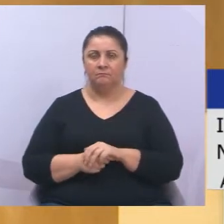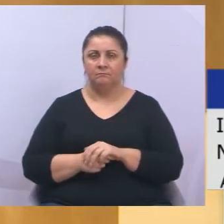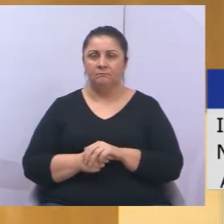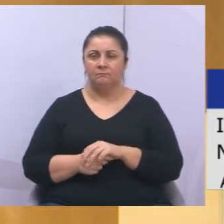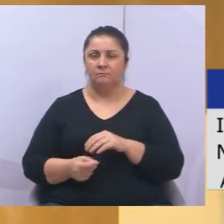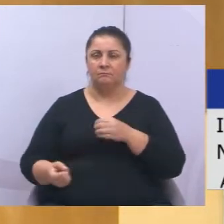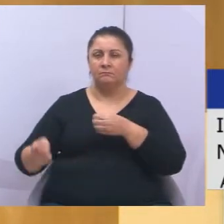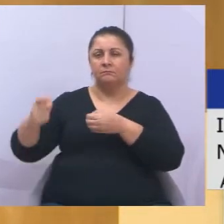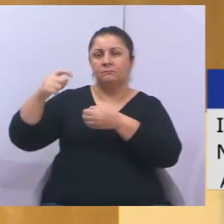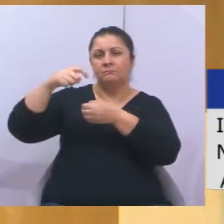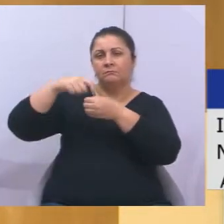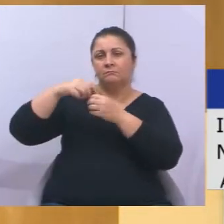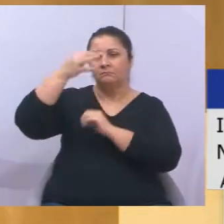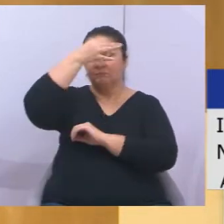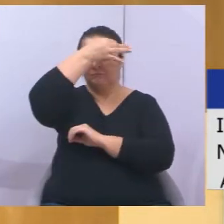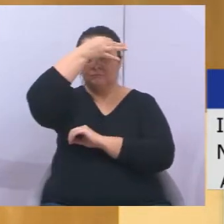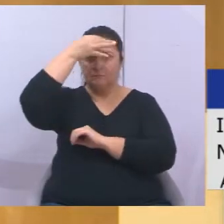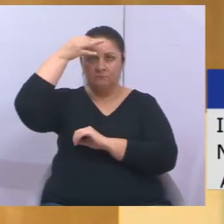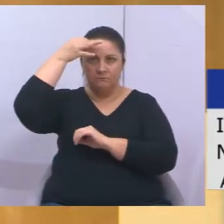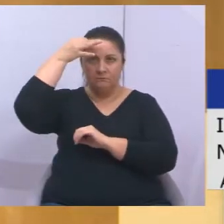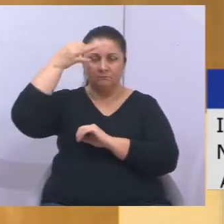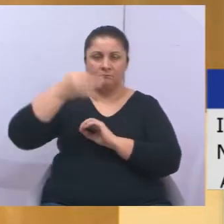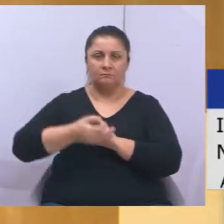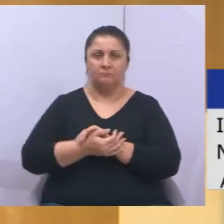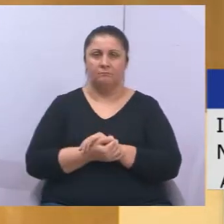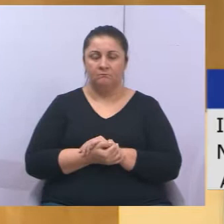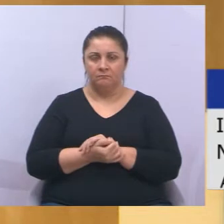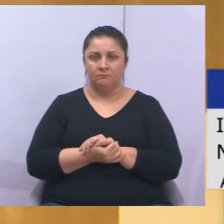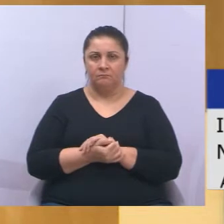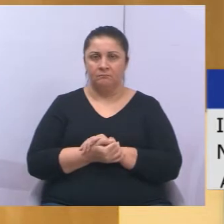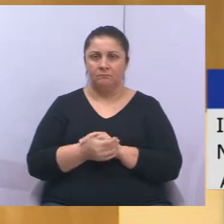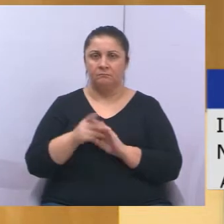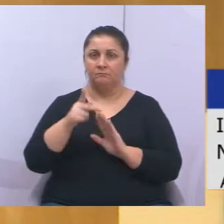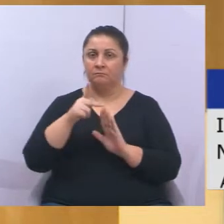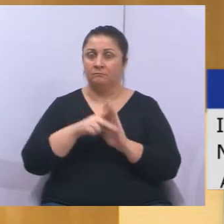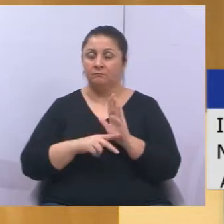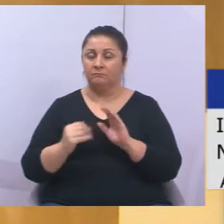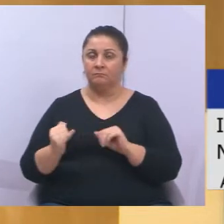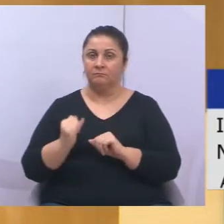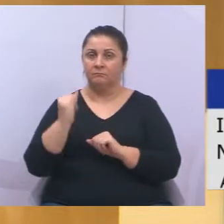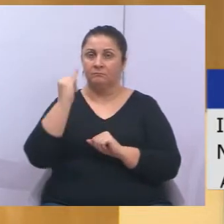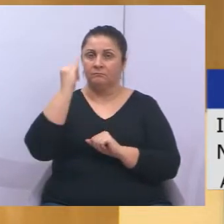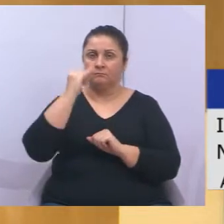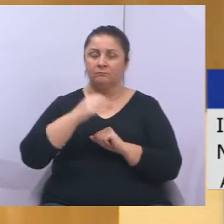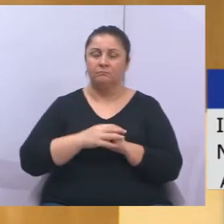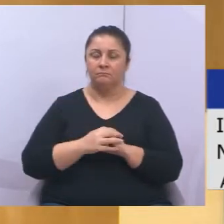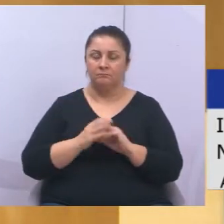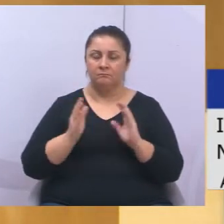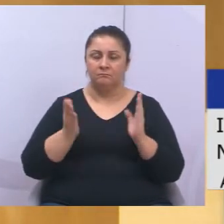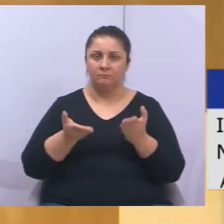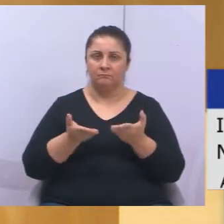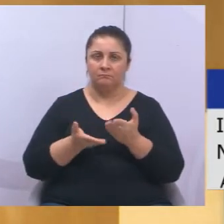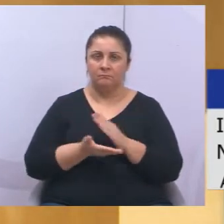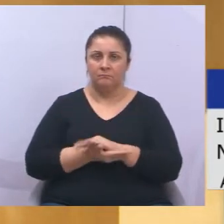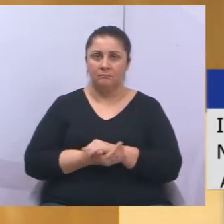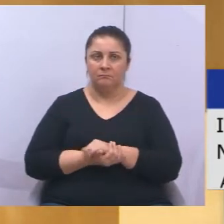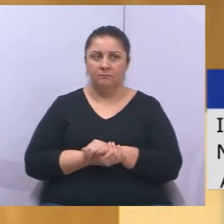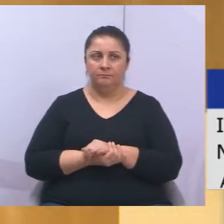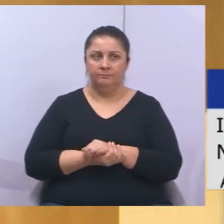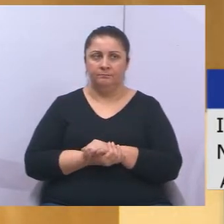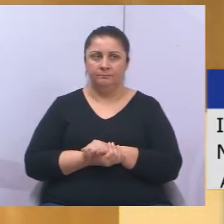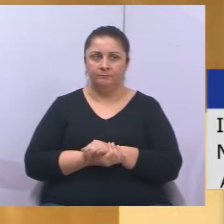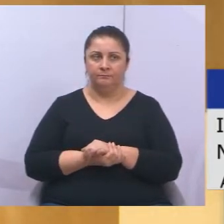à inocência, ele é um projeto muito importante para o dia de hoje. Fui